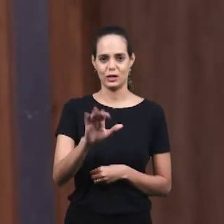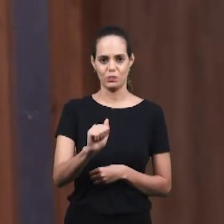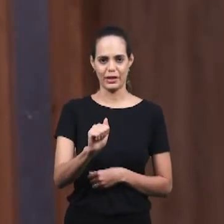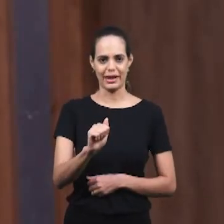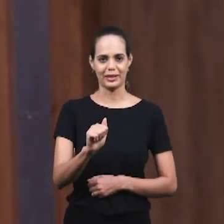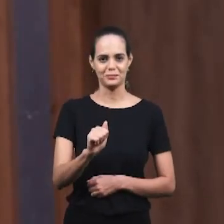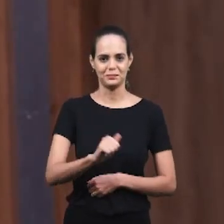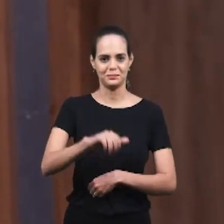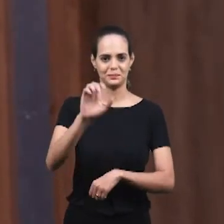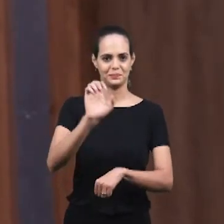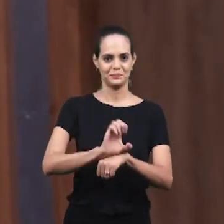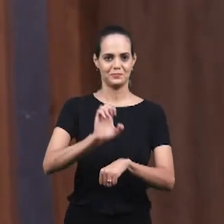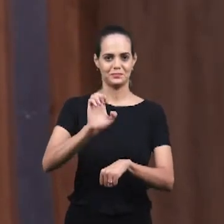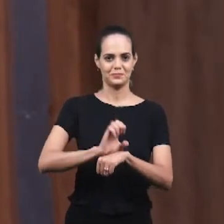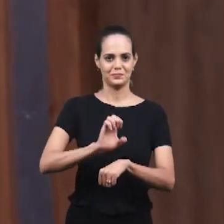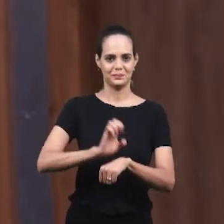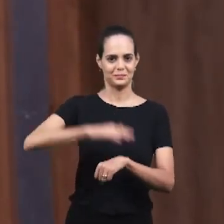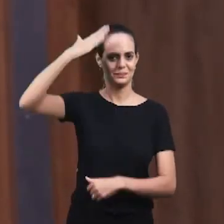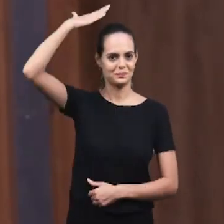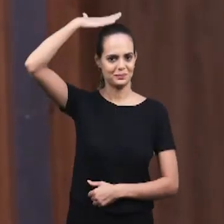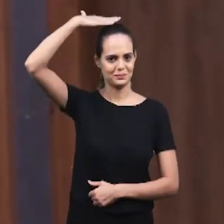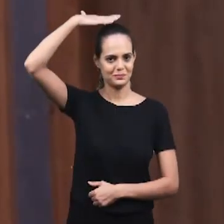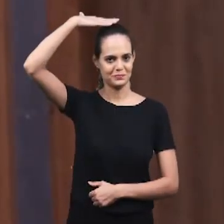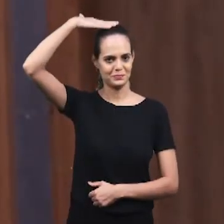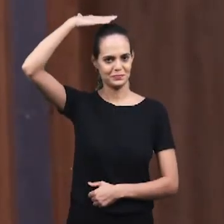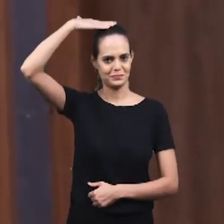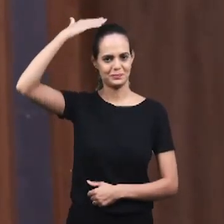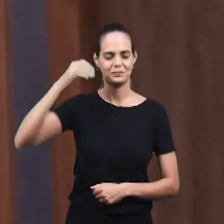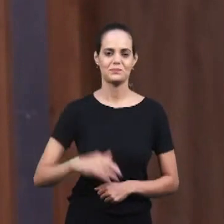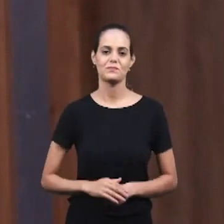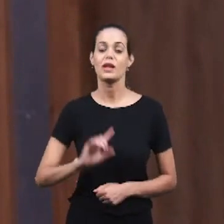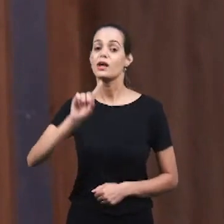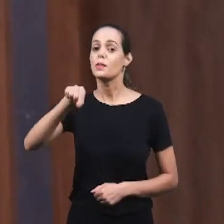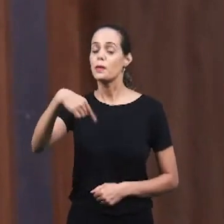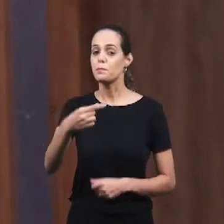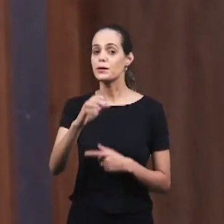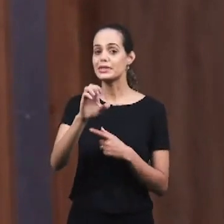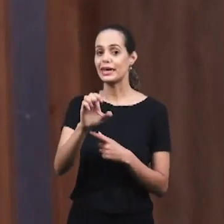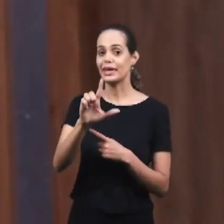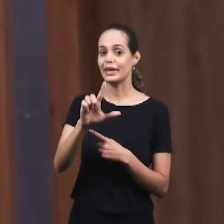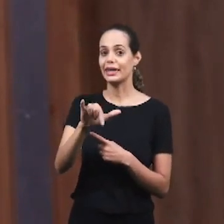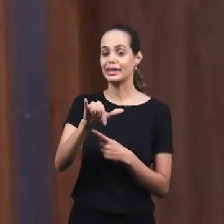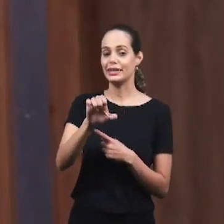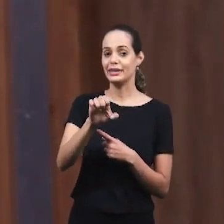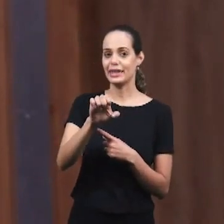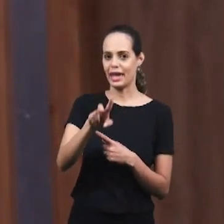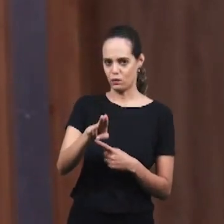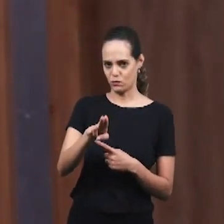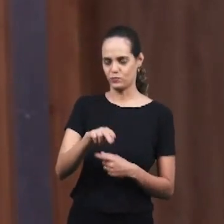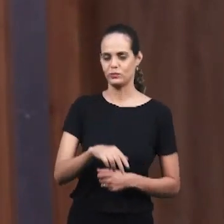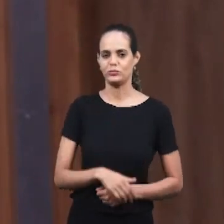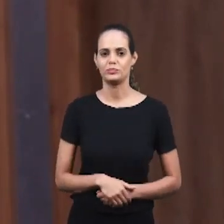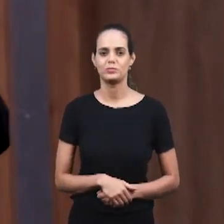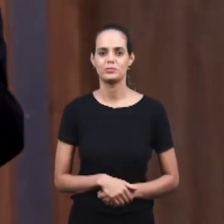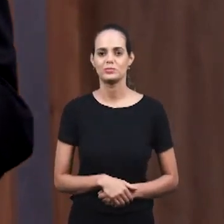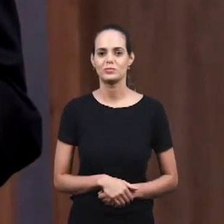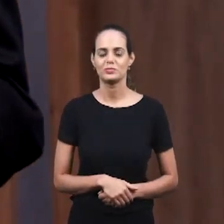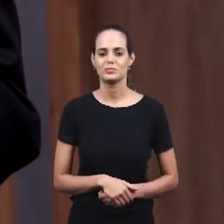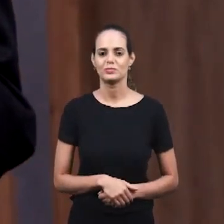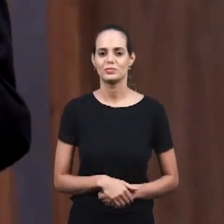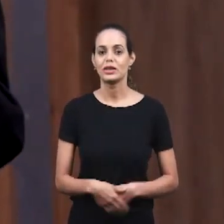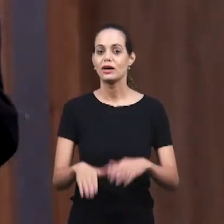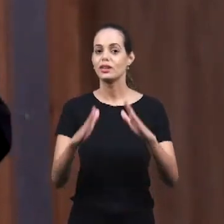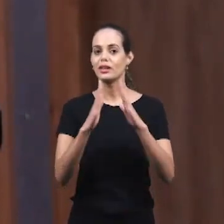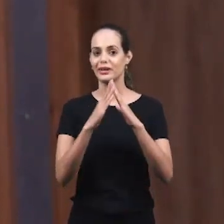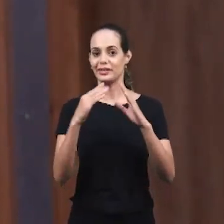do estado do Pará. Depois nós iremos para o Distrito Federal, onde ali o Eliel é da classe de intermediários